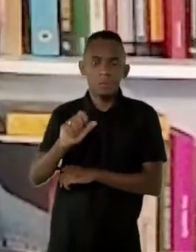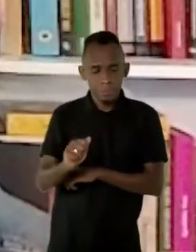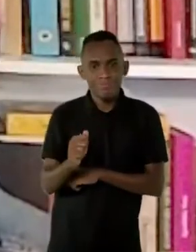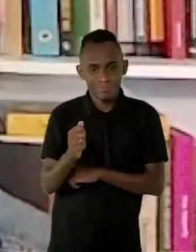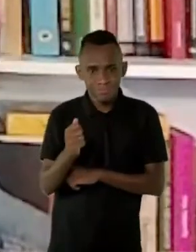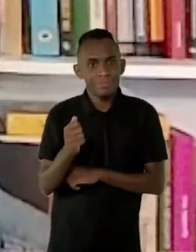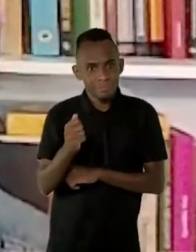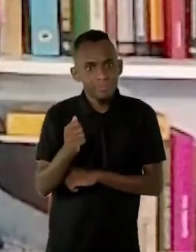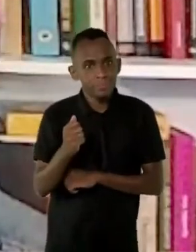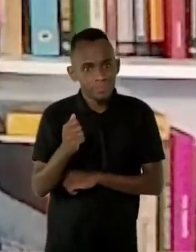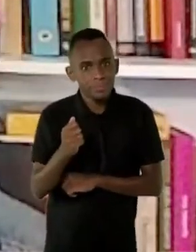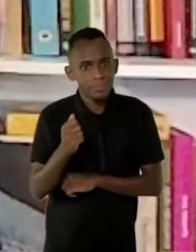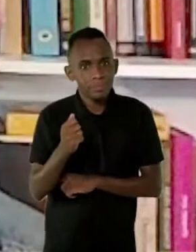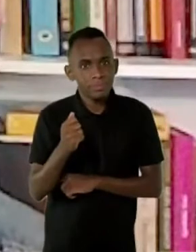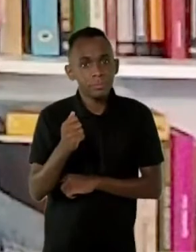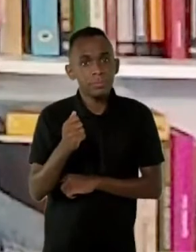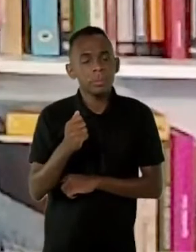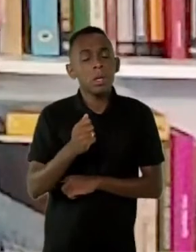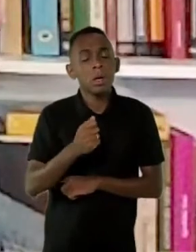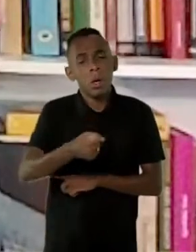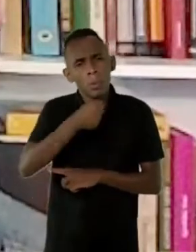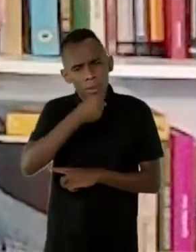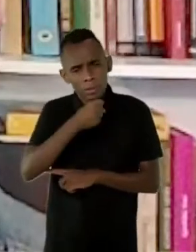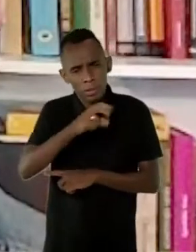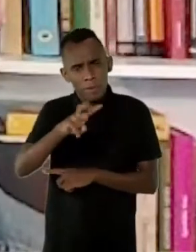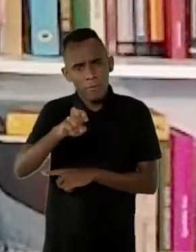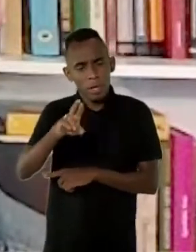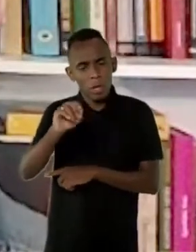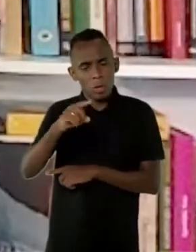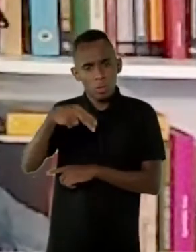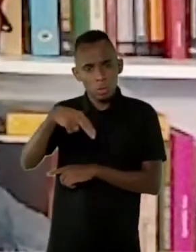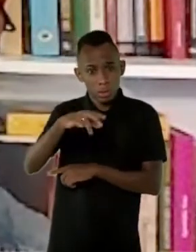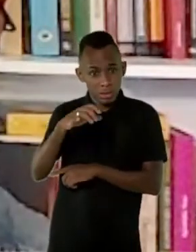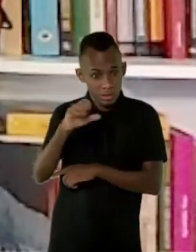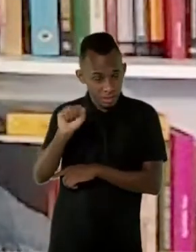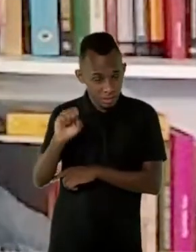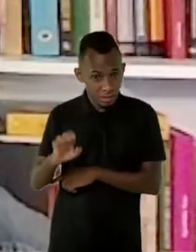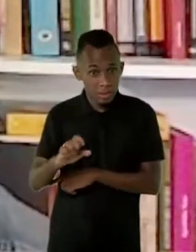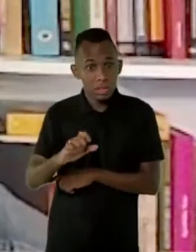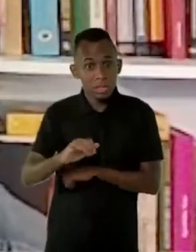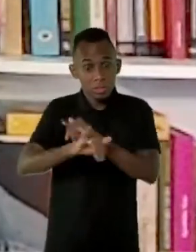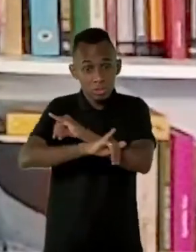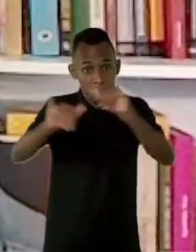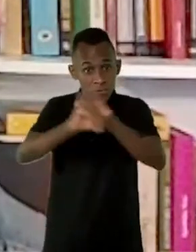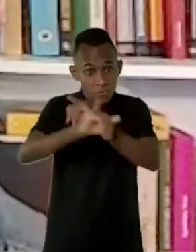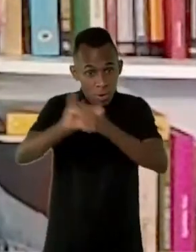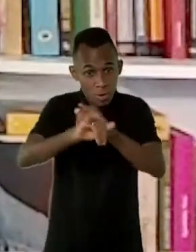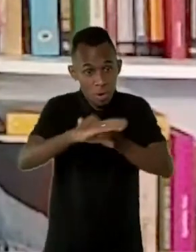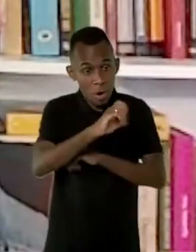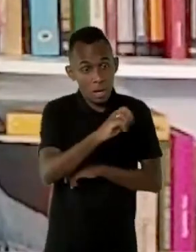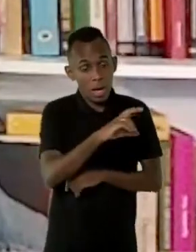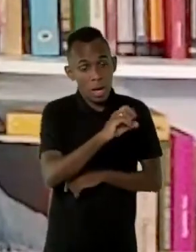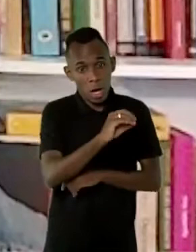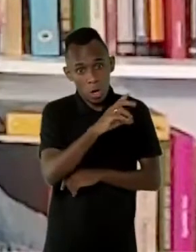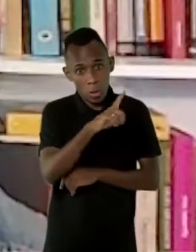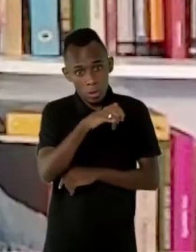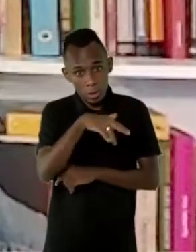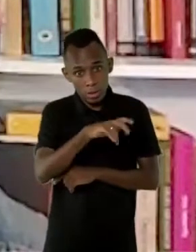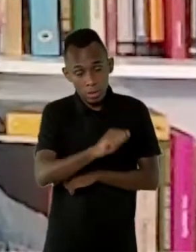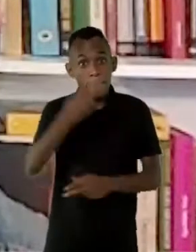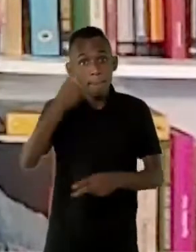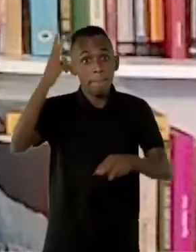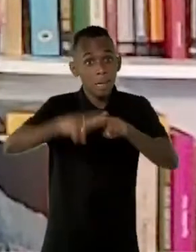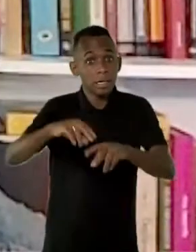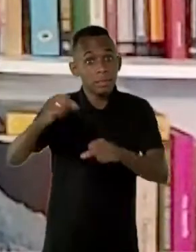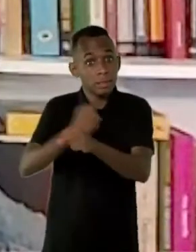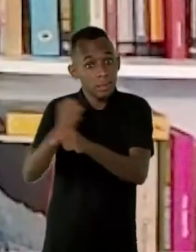Eunice, numa entrevista, tinha informado que a Carolina tinha sido presa em 64. E